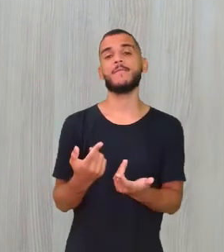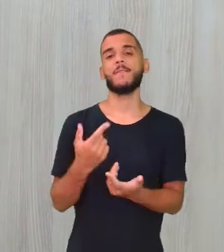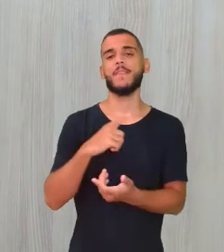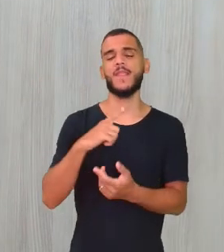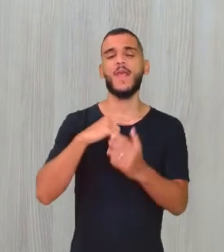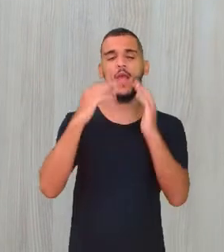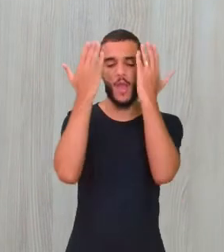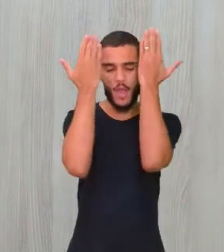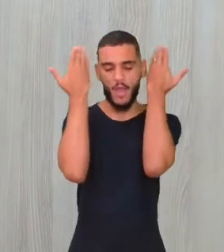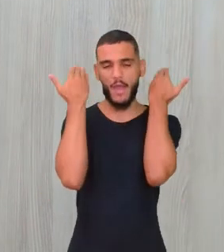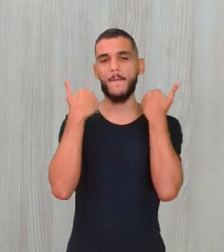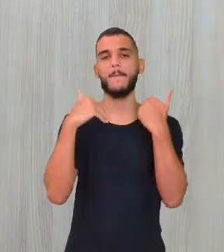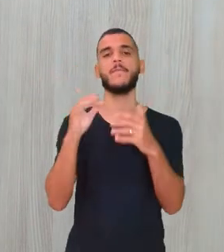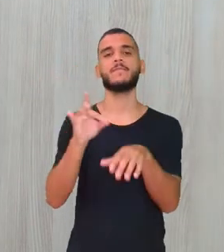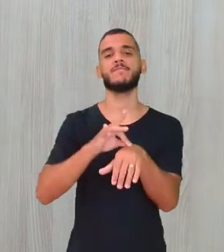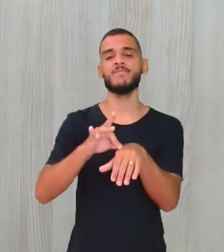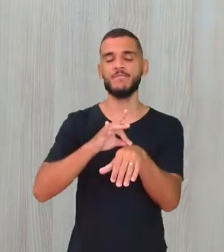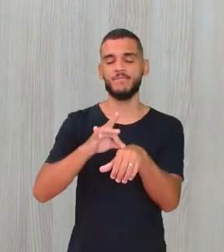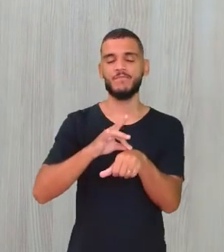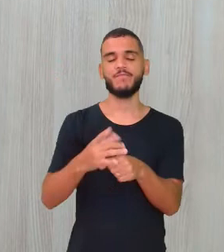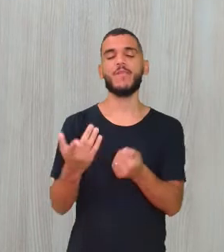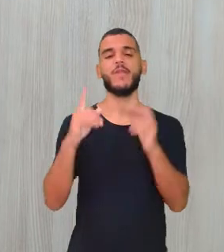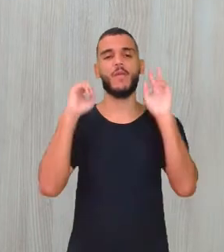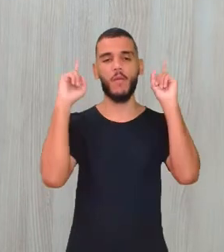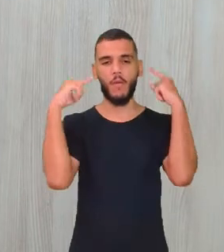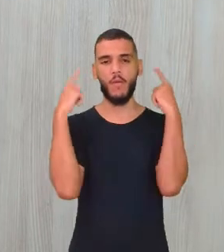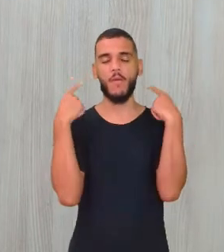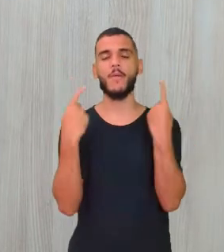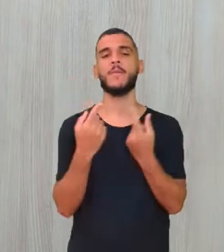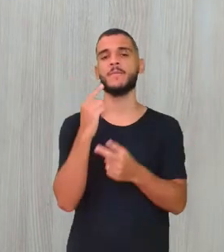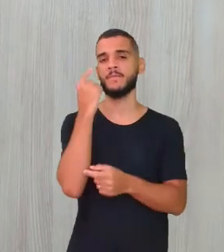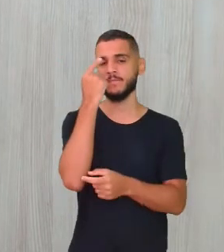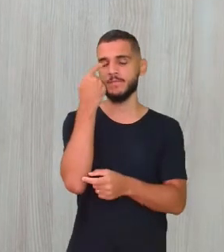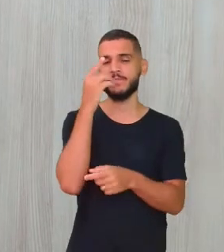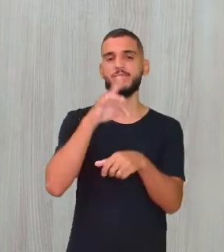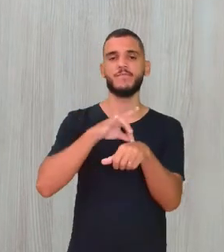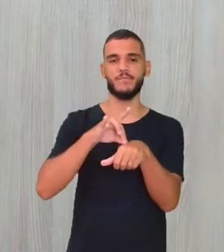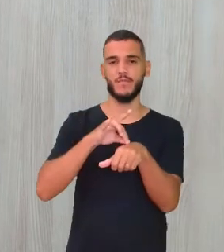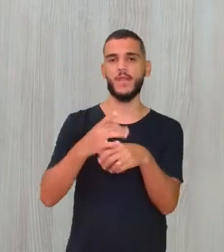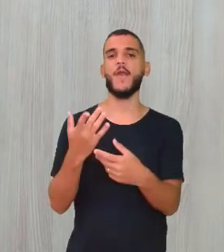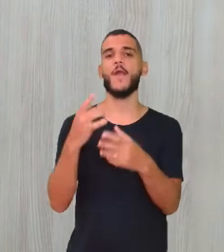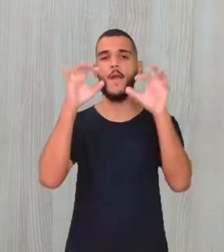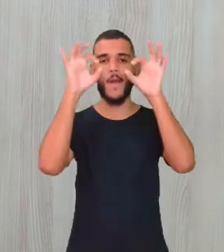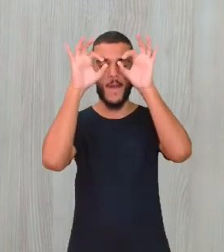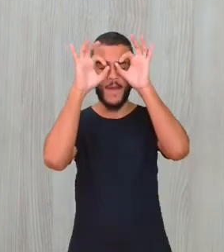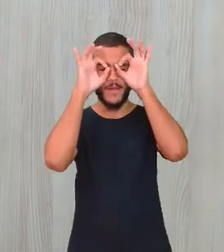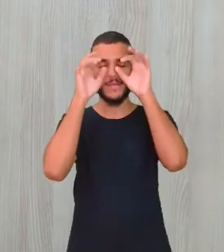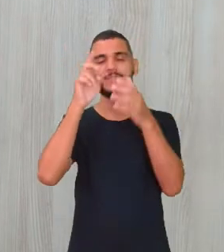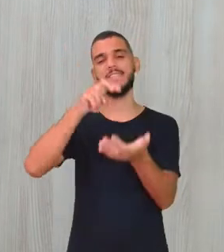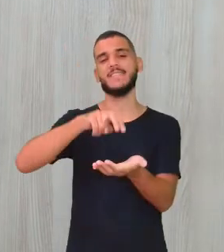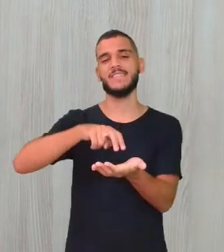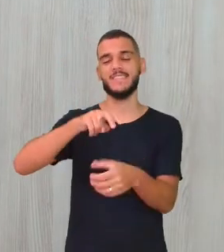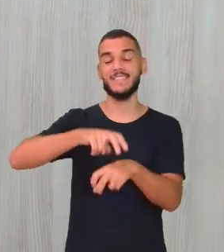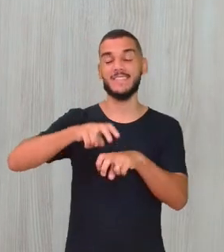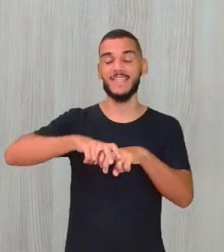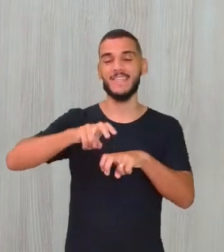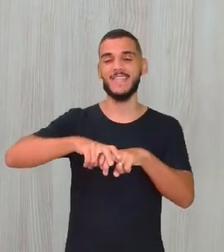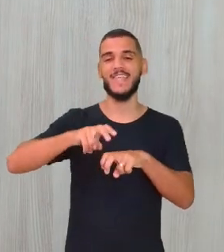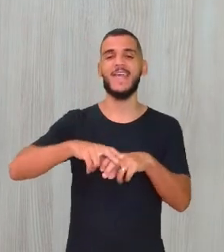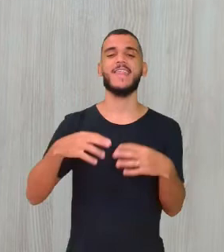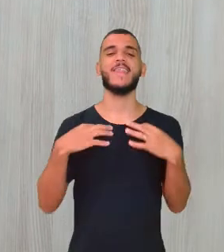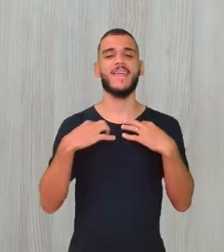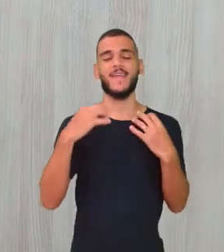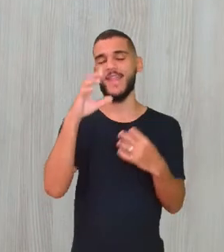escuros, cacheados, na altura dos ombros, olhos pretos, uso óculos arredondados, estou sentada de blusa laranja aqui em